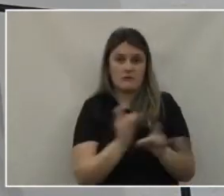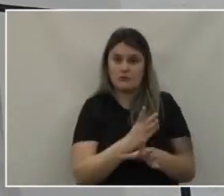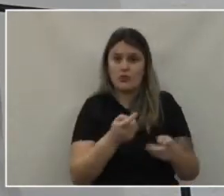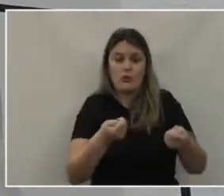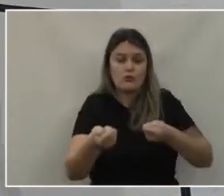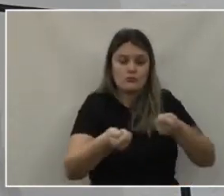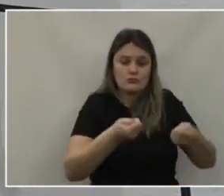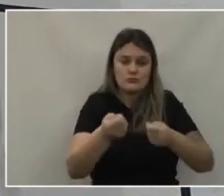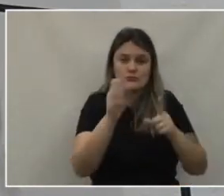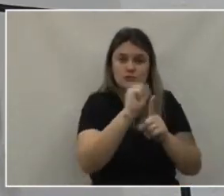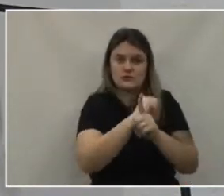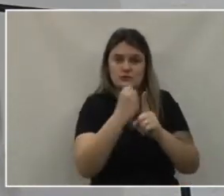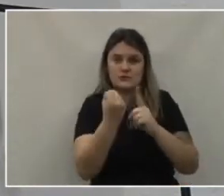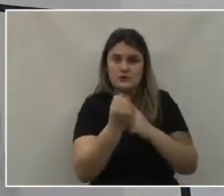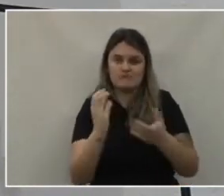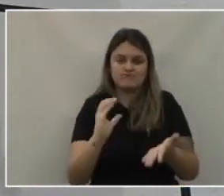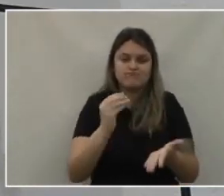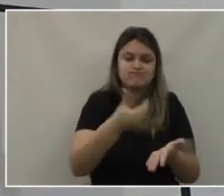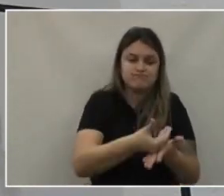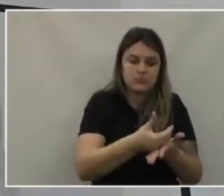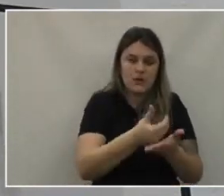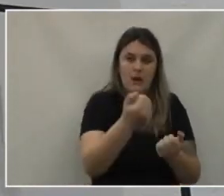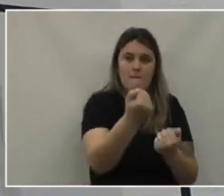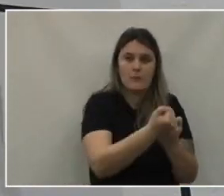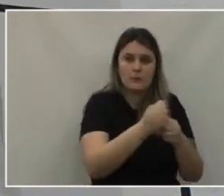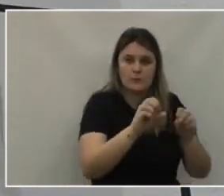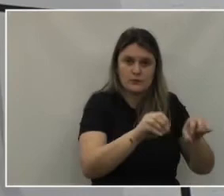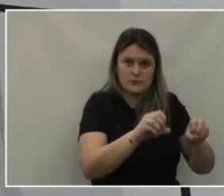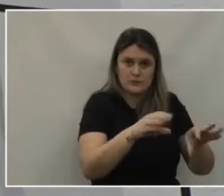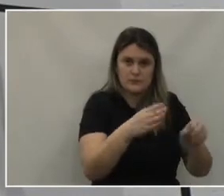social dos investimentos realizados em educação básica.